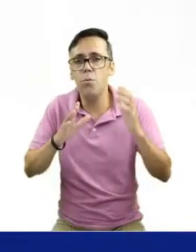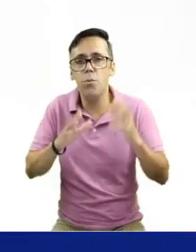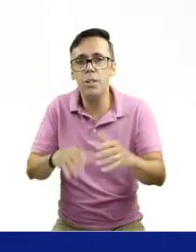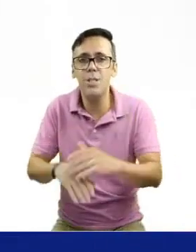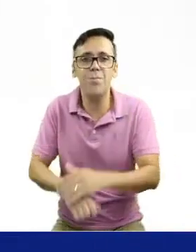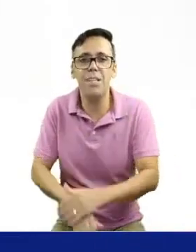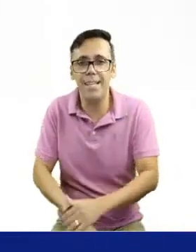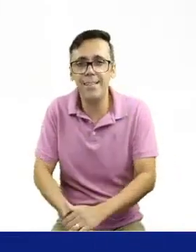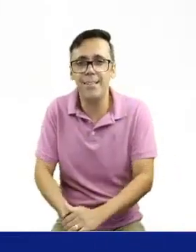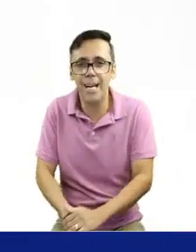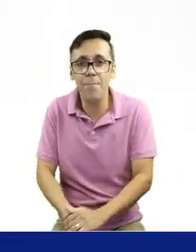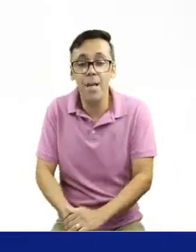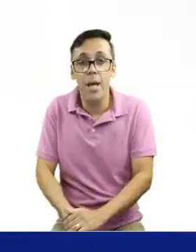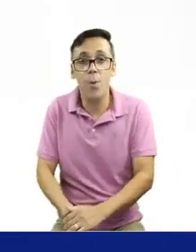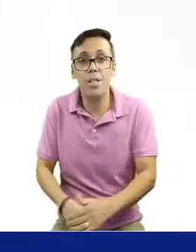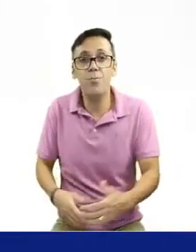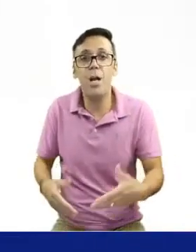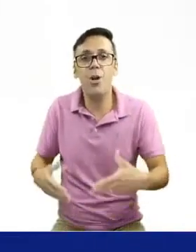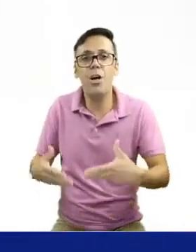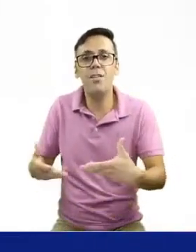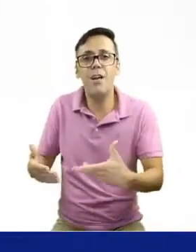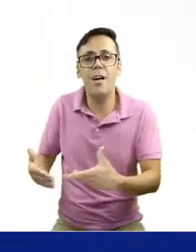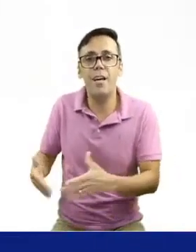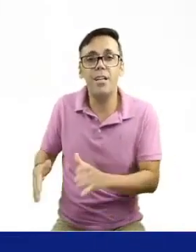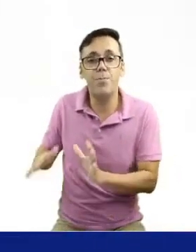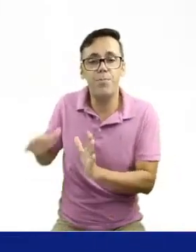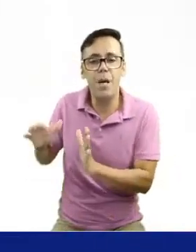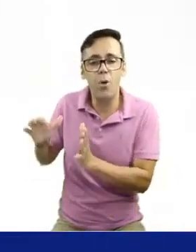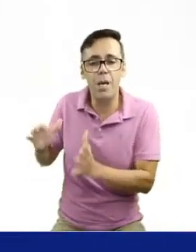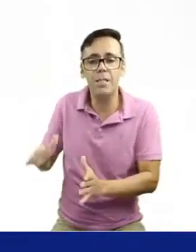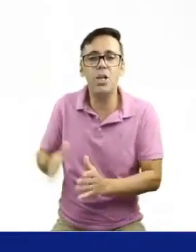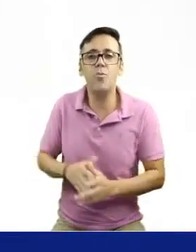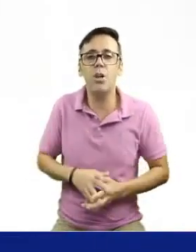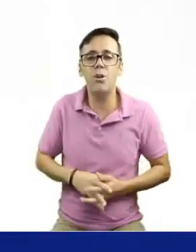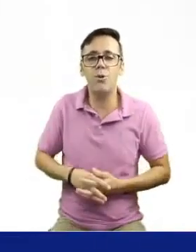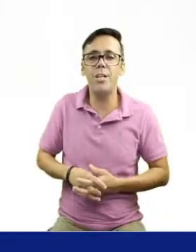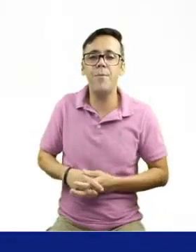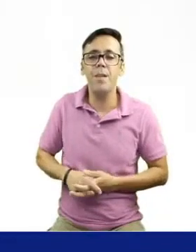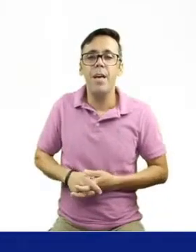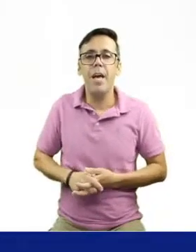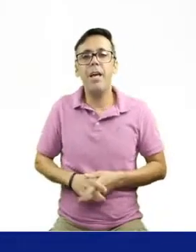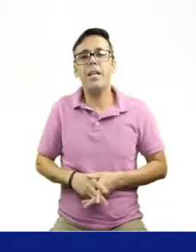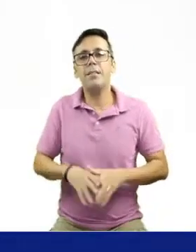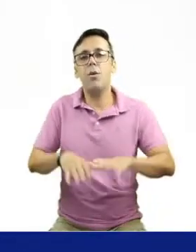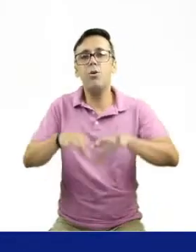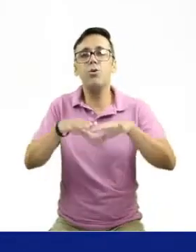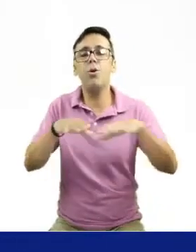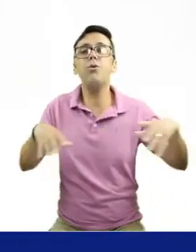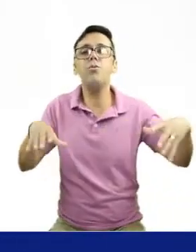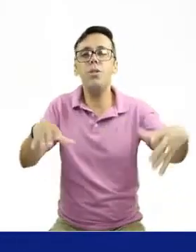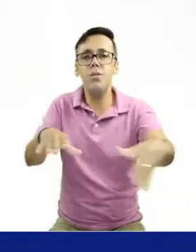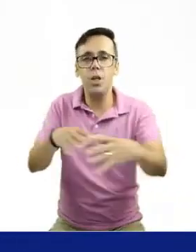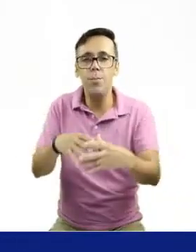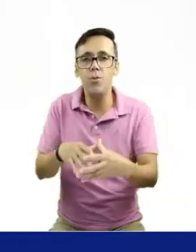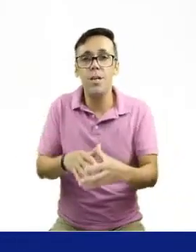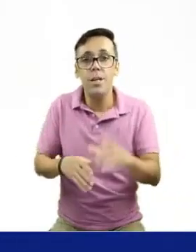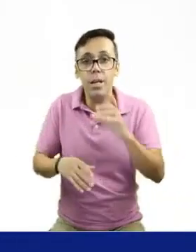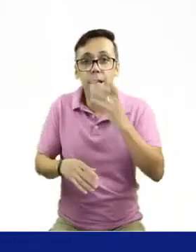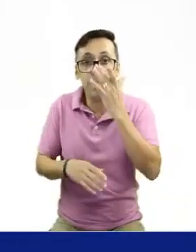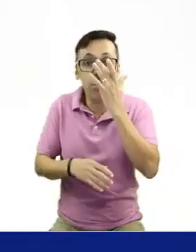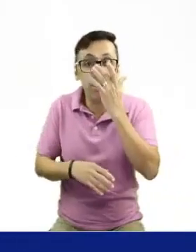Fabrício com muita experiência tá é uma das melhores carreiras pelo menos aqui de Belo Horizonte em relação aos outros